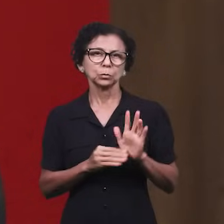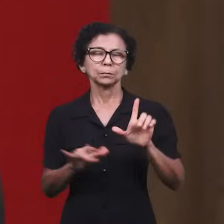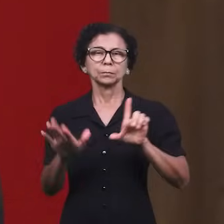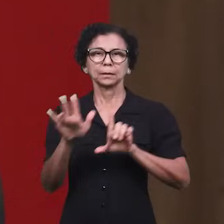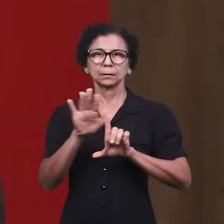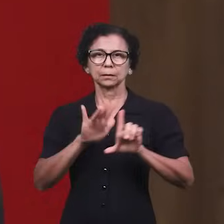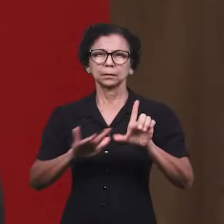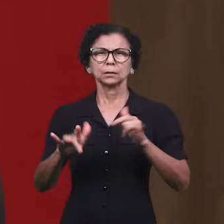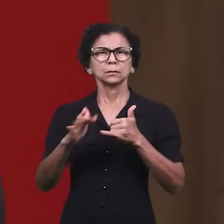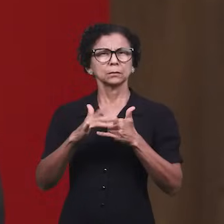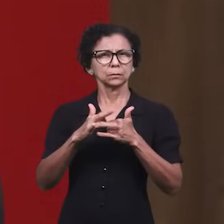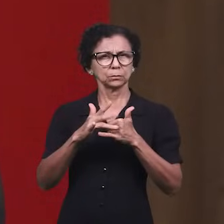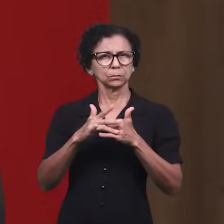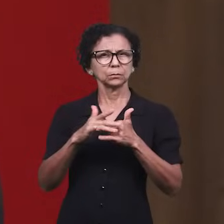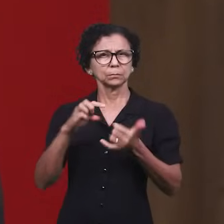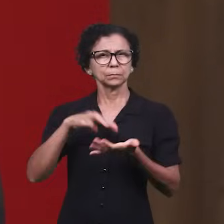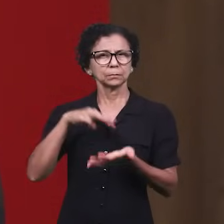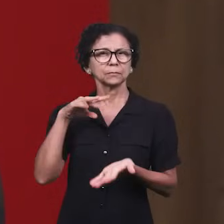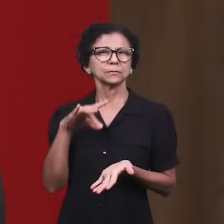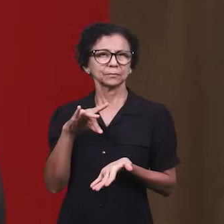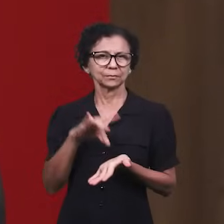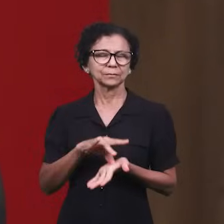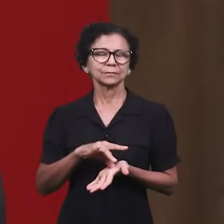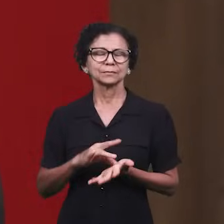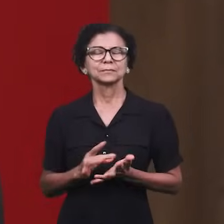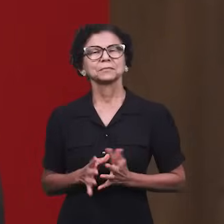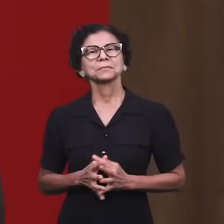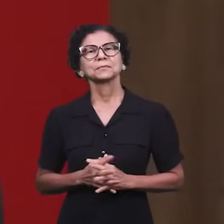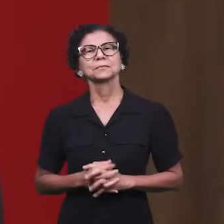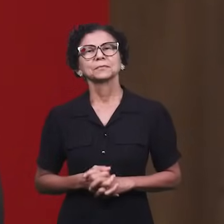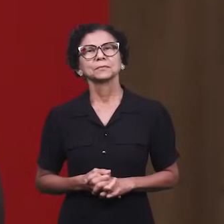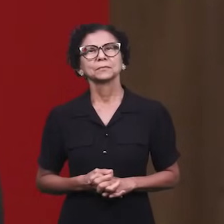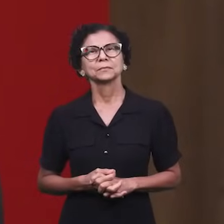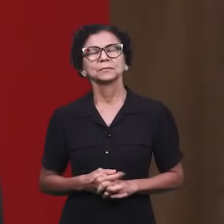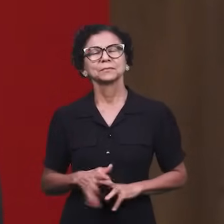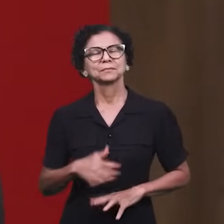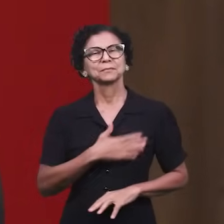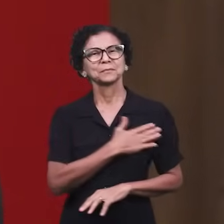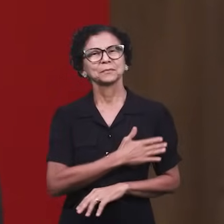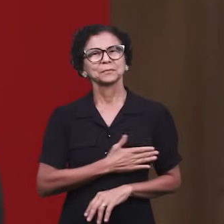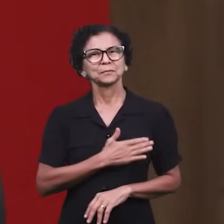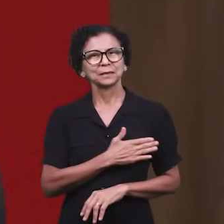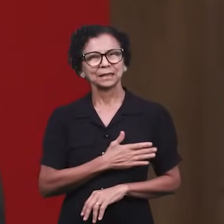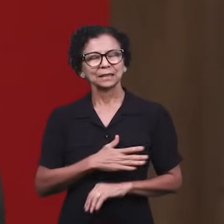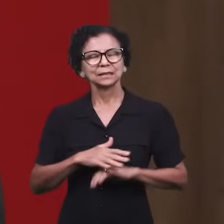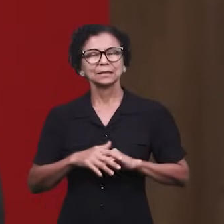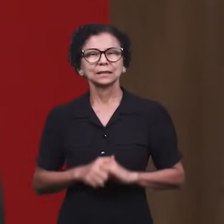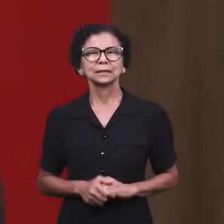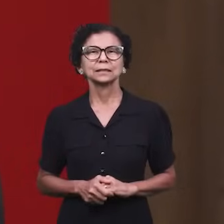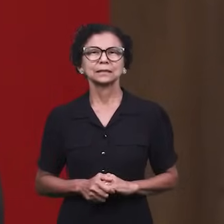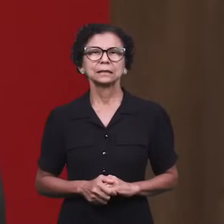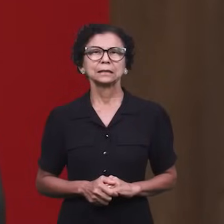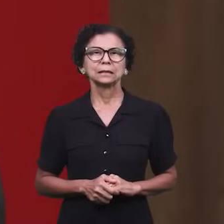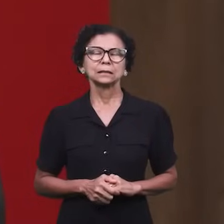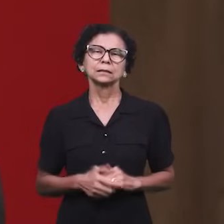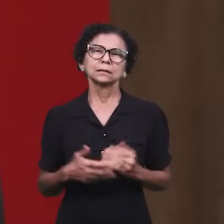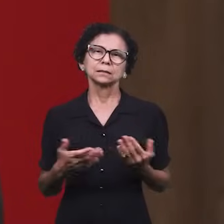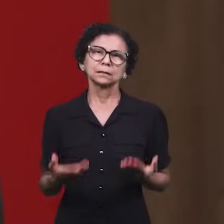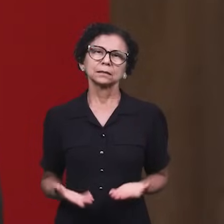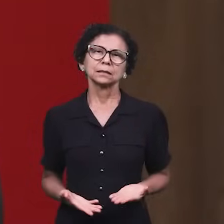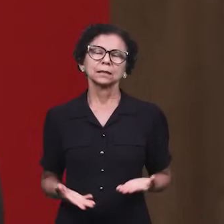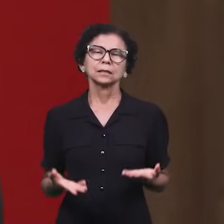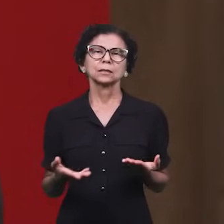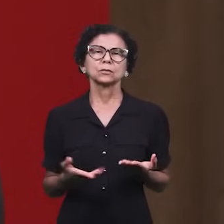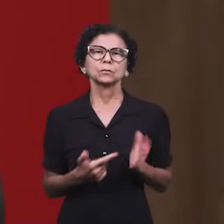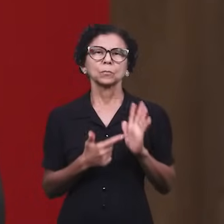do YouTube, no canal oficial da Igreja Cristã Maranata. É um grande prazer falarmos a respeito daquilo que é profético, daquilo